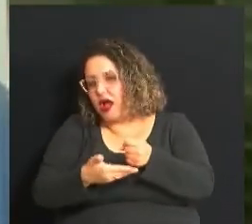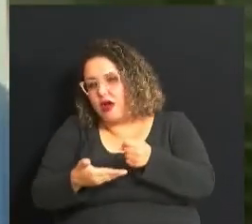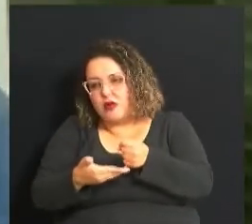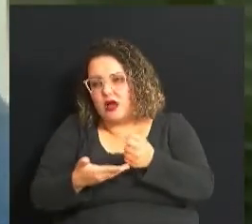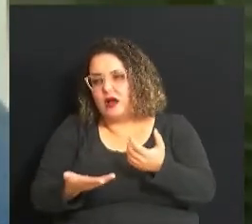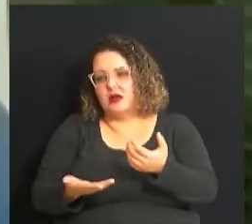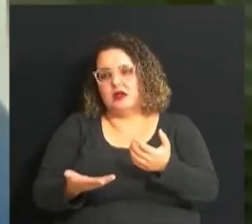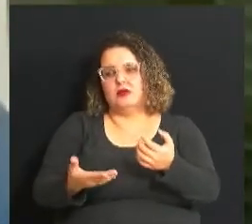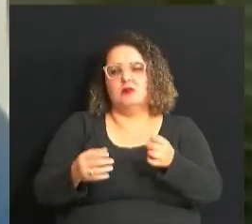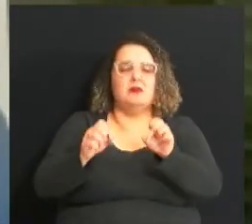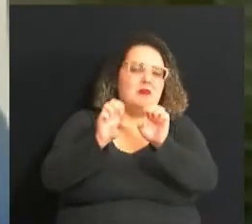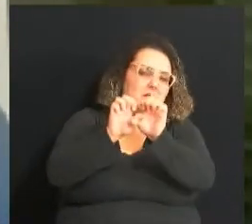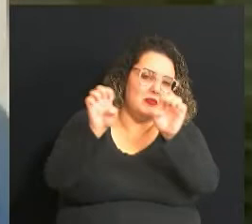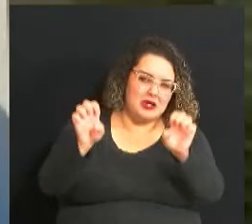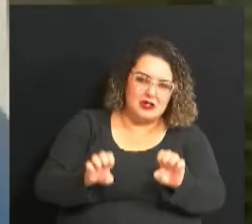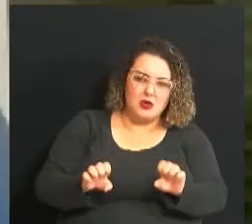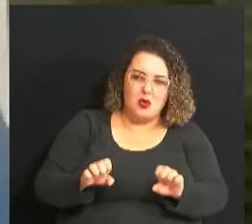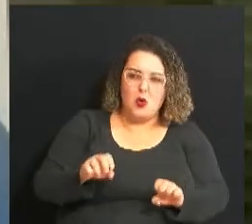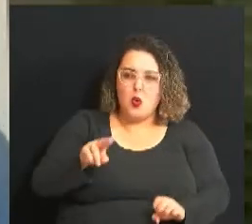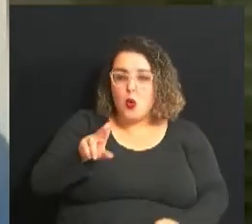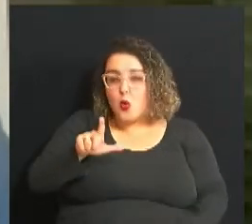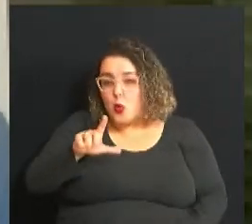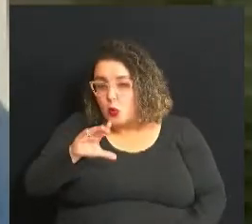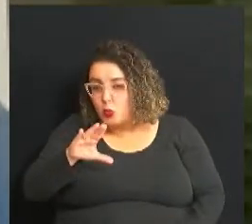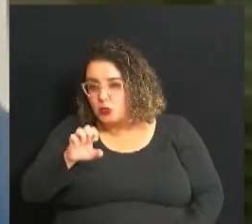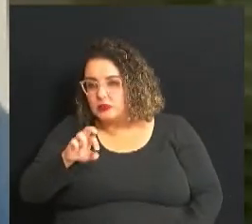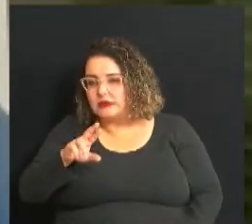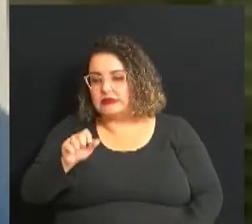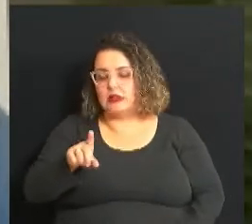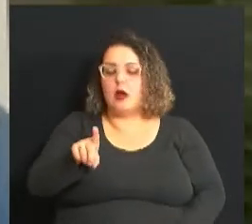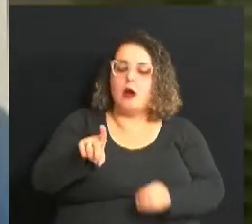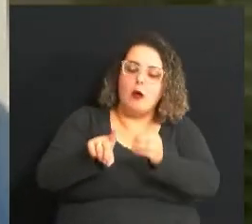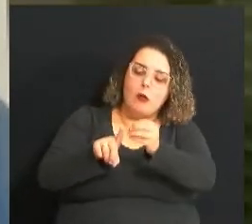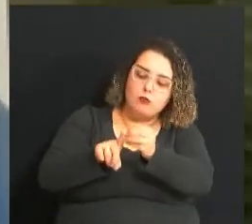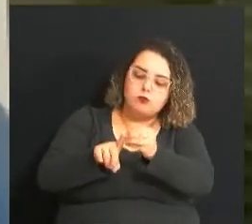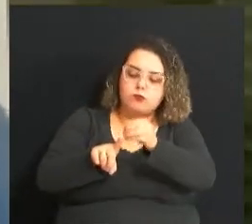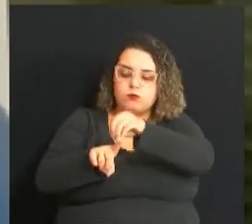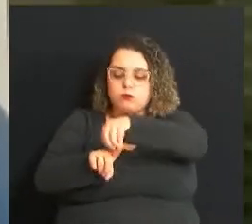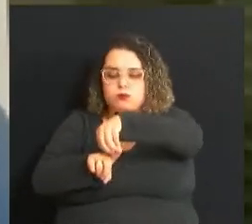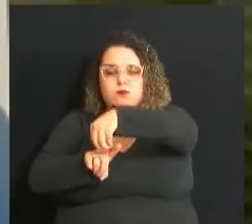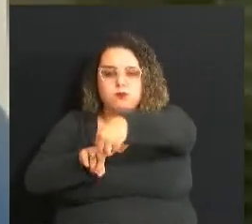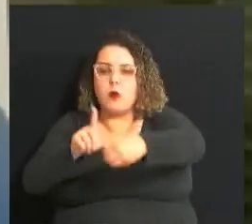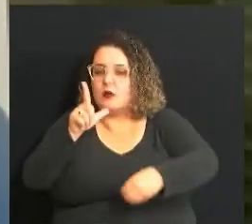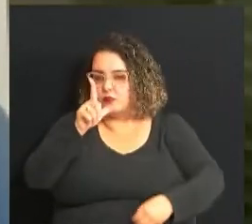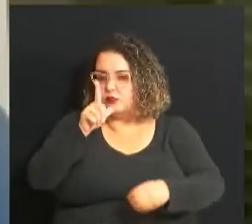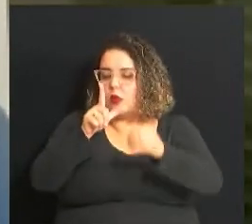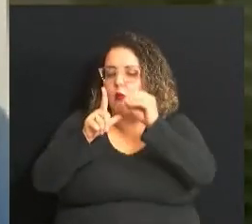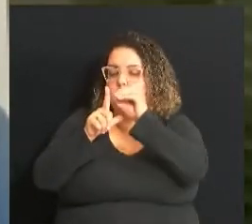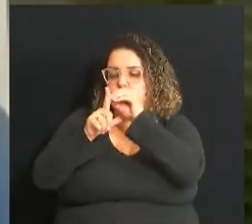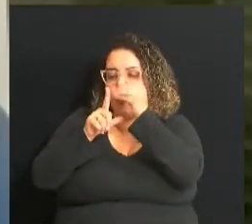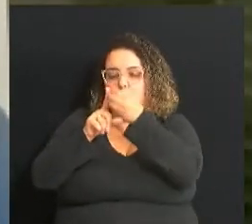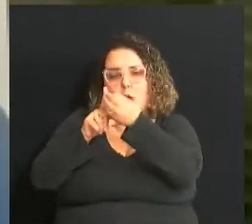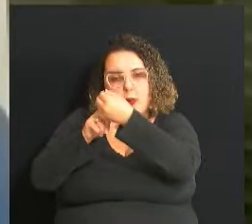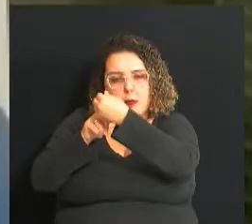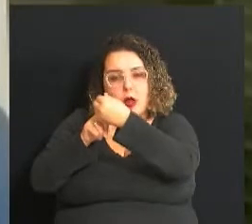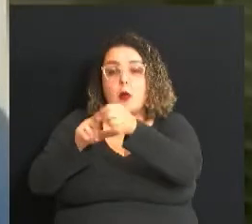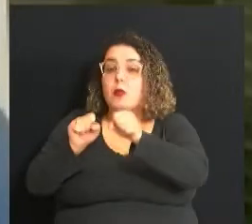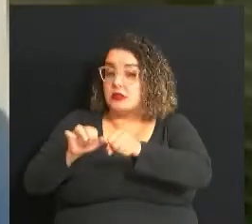como se fosse uma úlcera. As úlceras no pênis, elas podem ser de origem